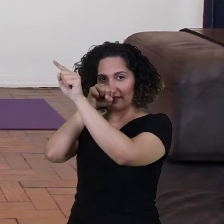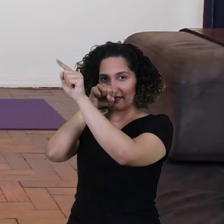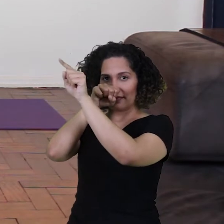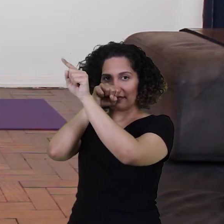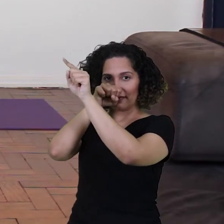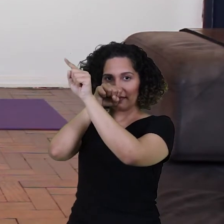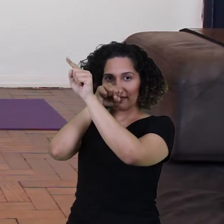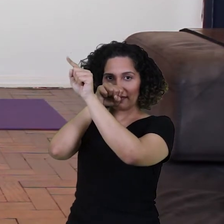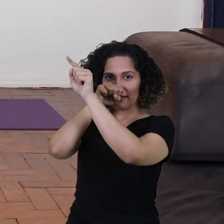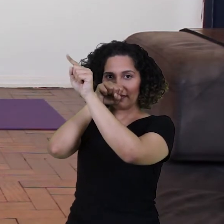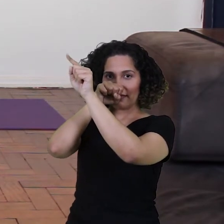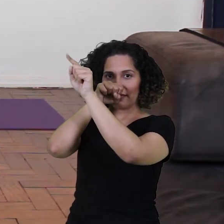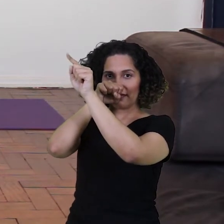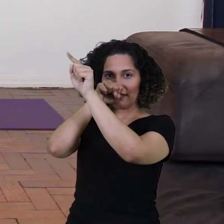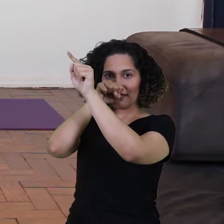retém,